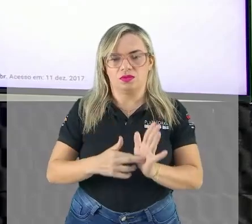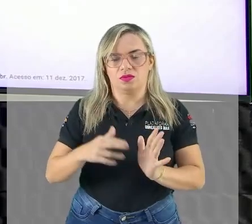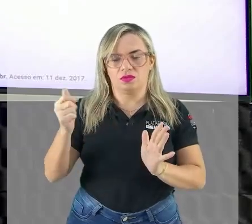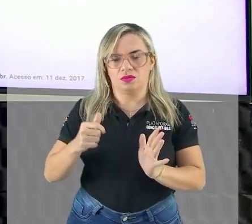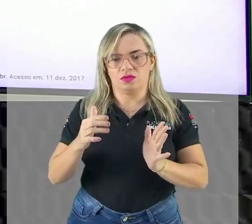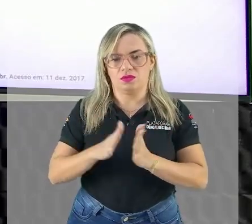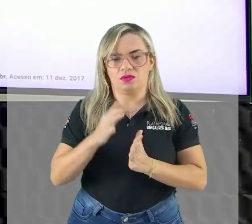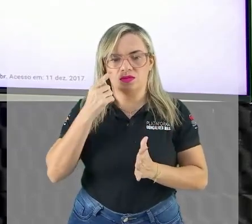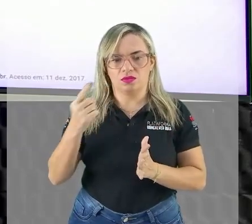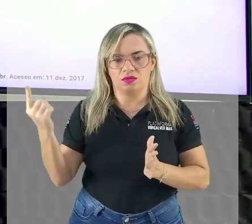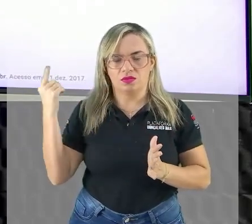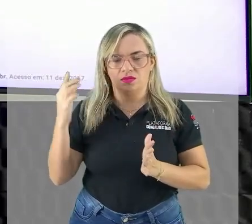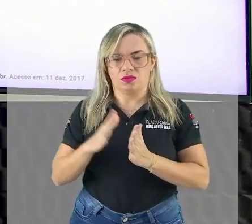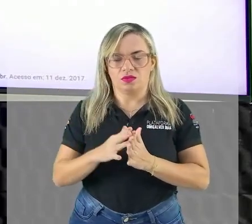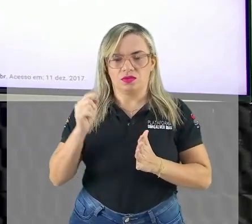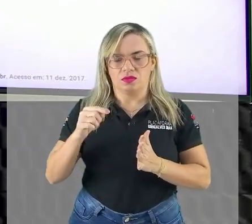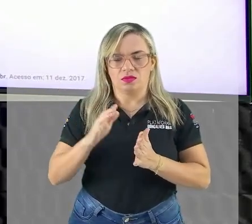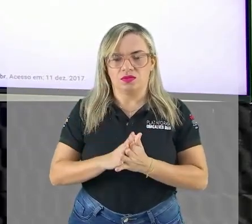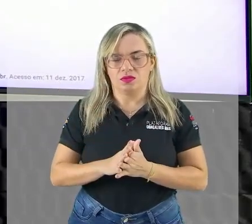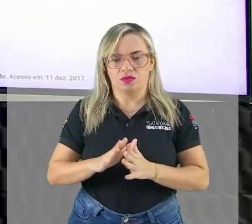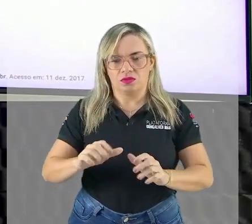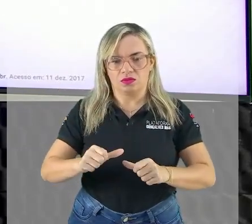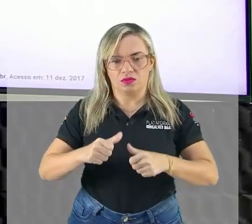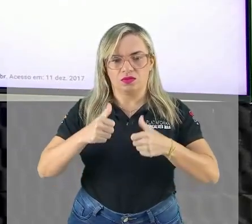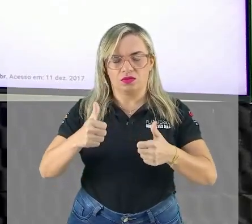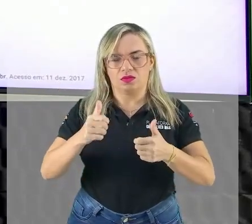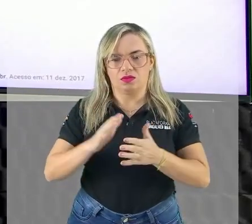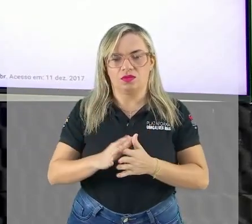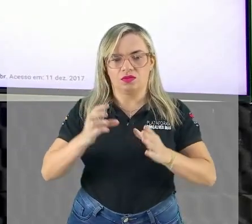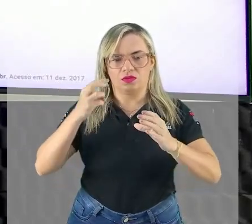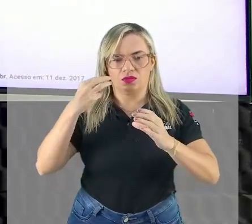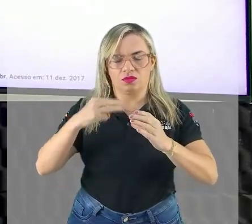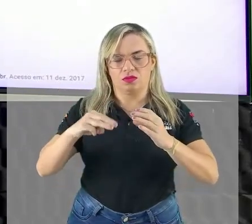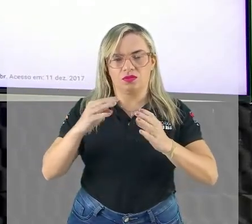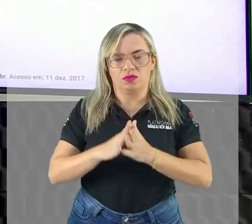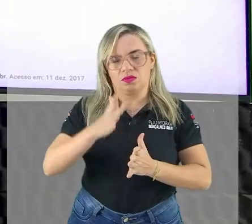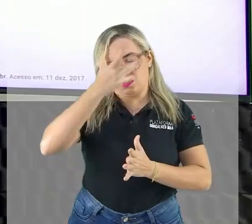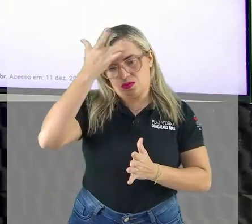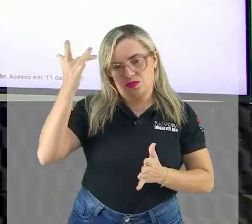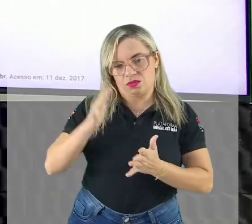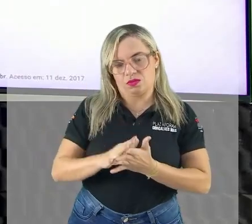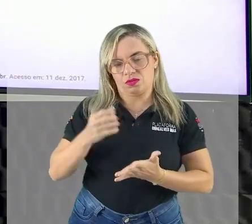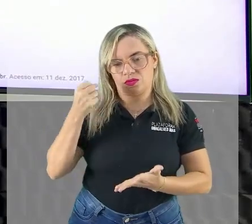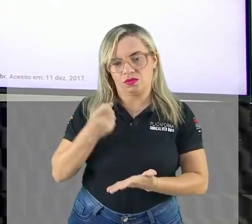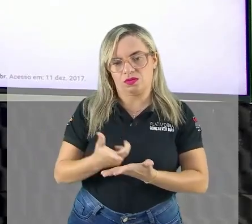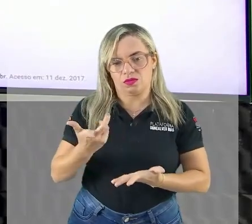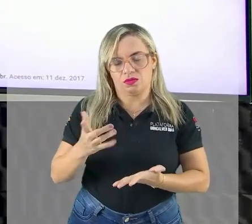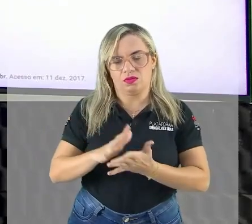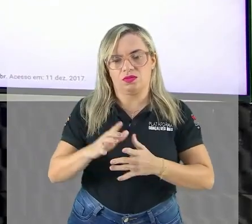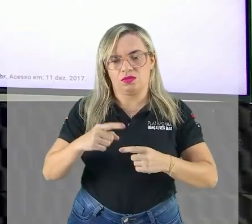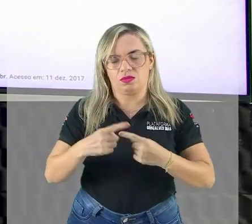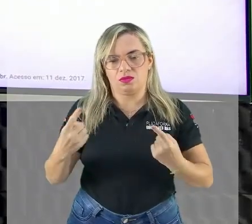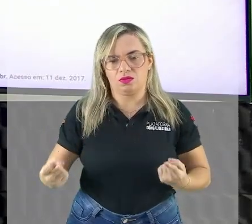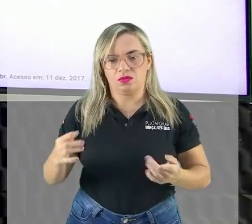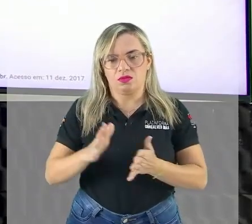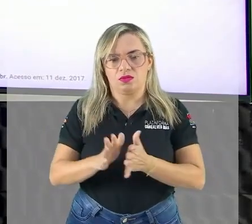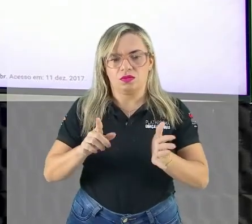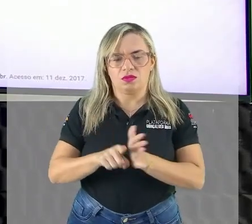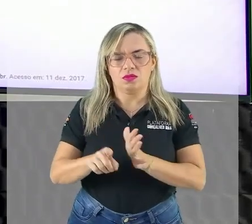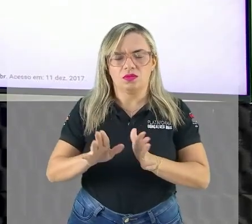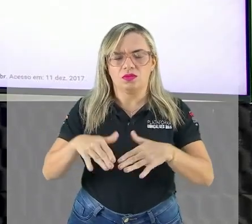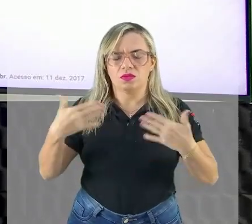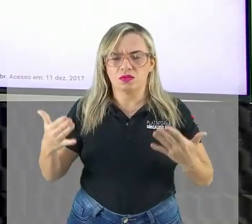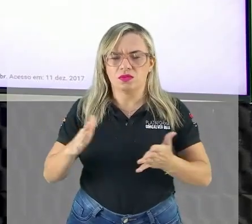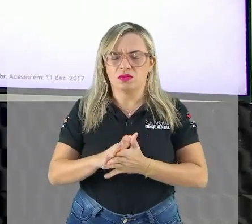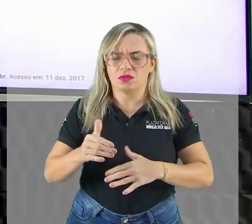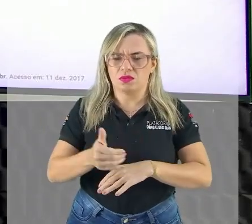mais eficiente na transmissão da mensagem ao consumidor. Mas cabe a pergunta: